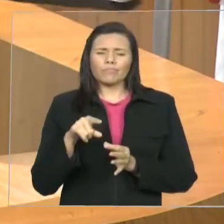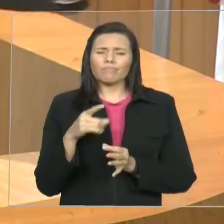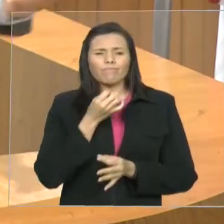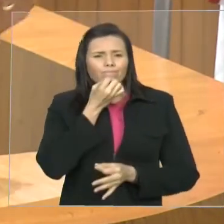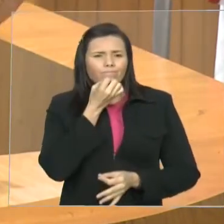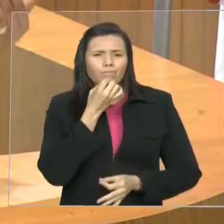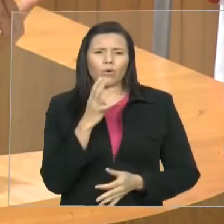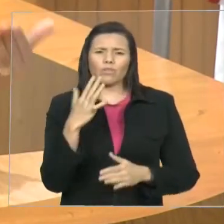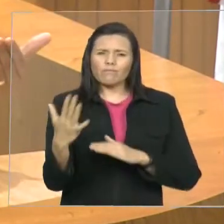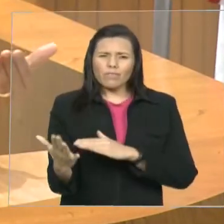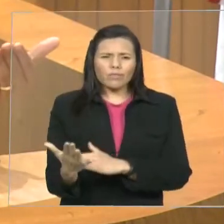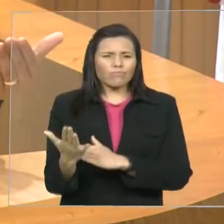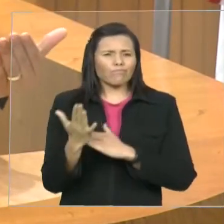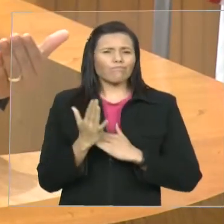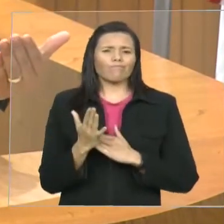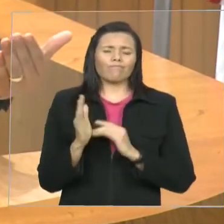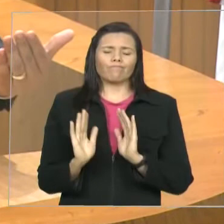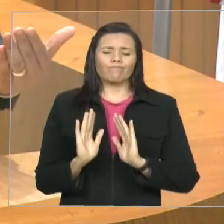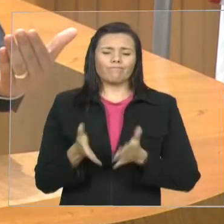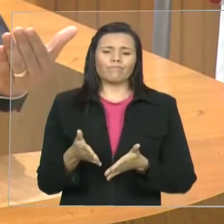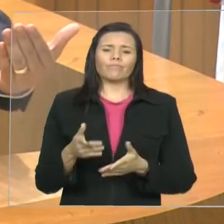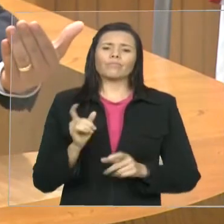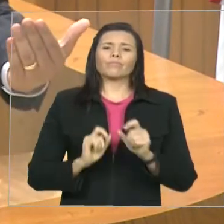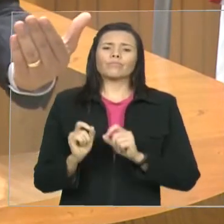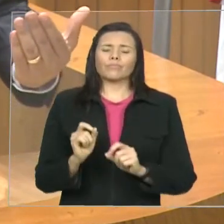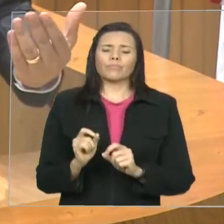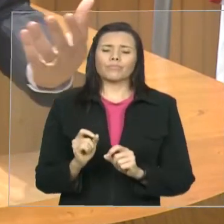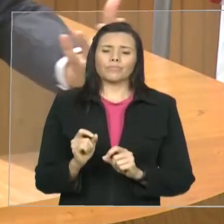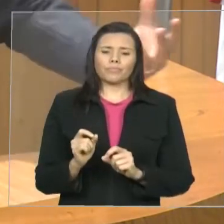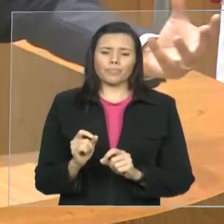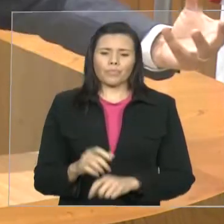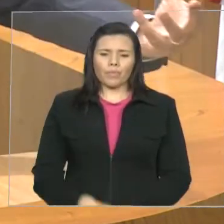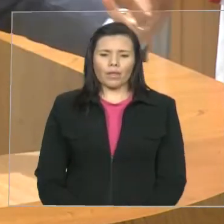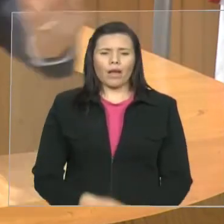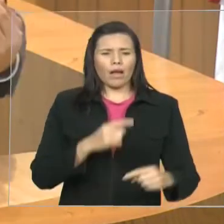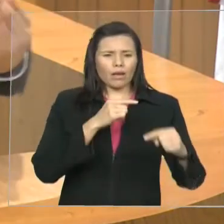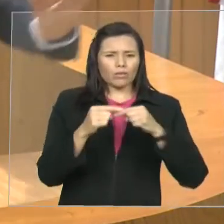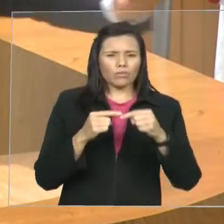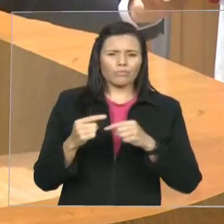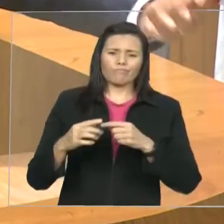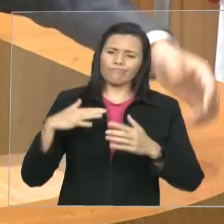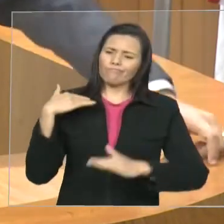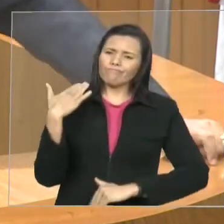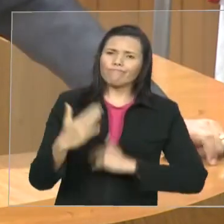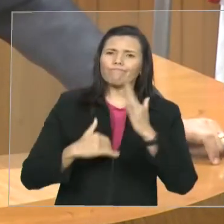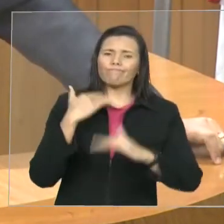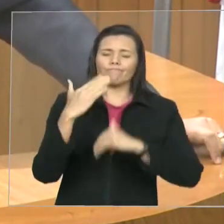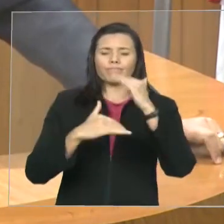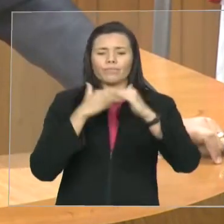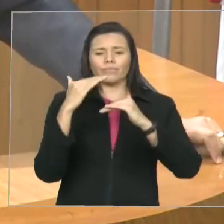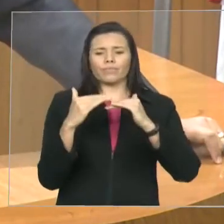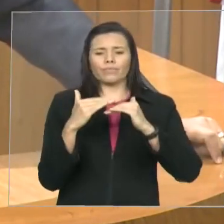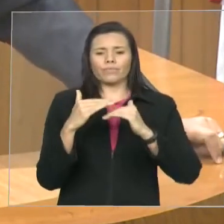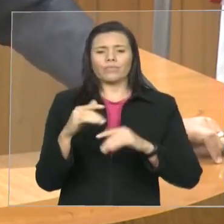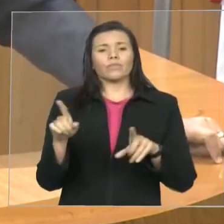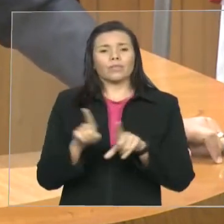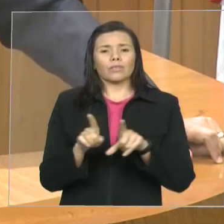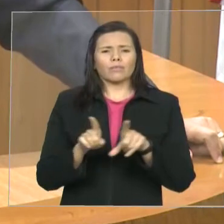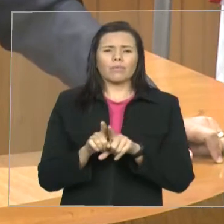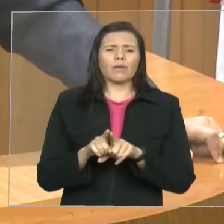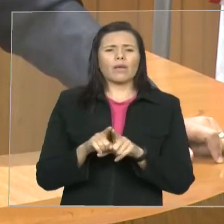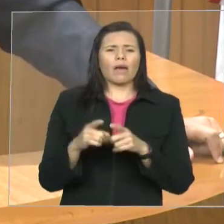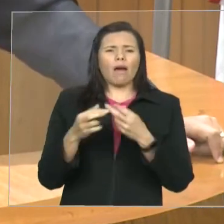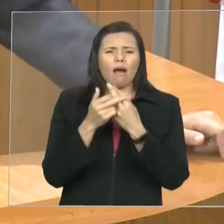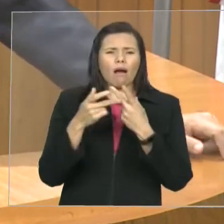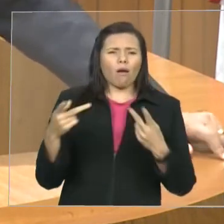e entrarmos numa fase já de coleta, de receber acervos para instalarmos